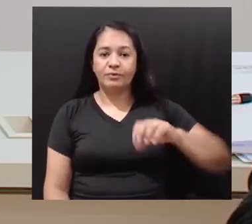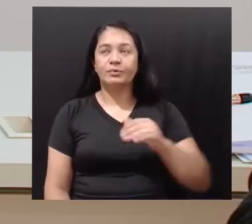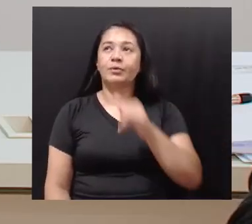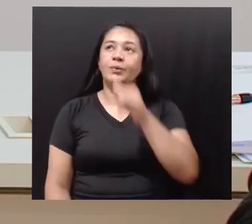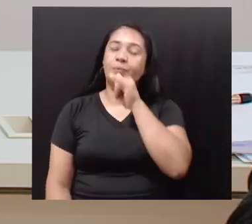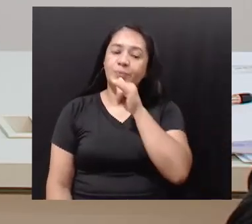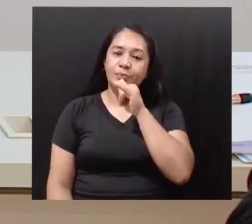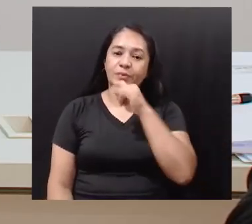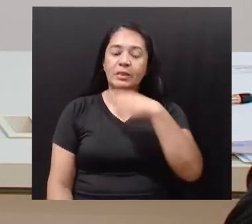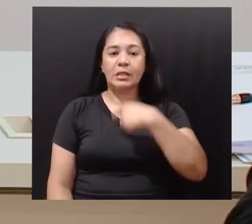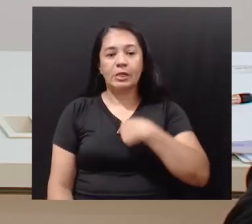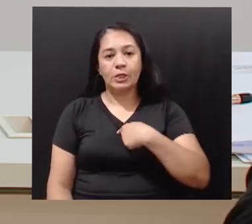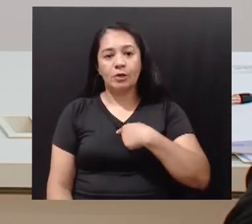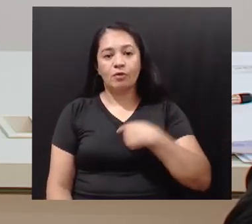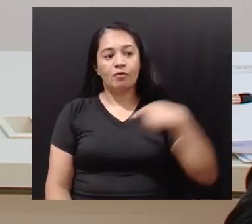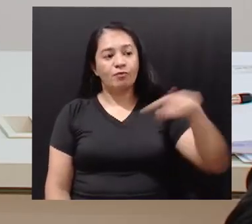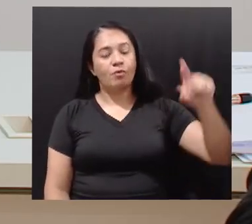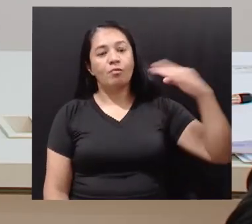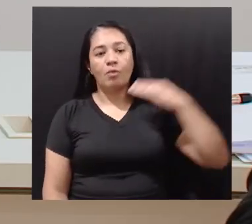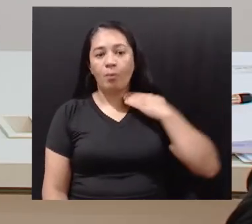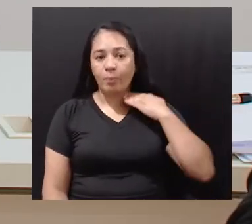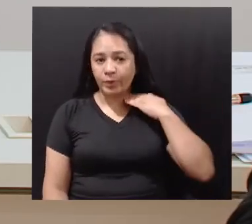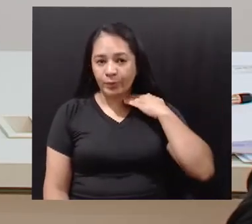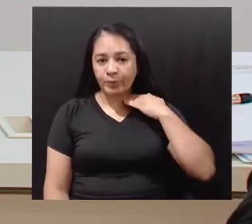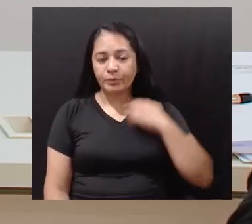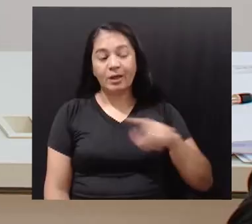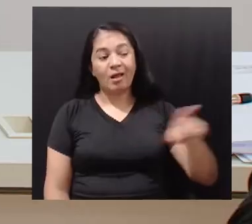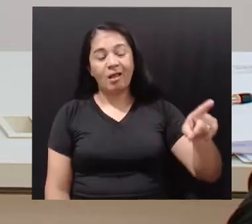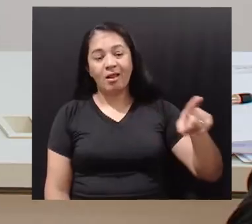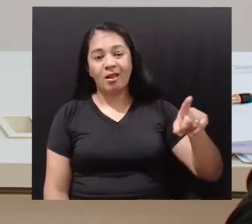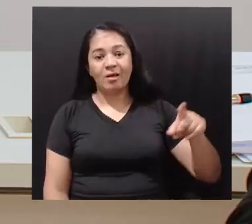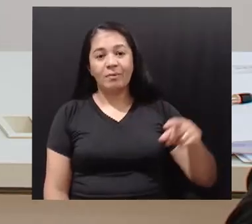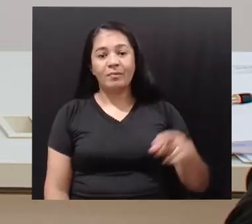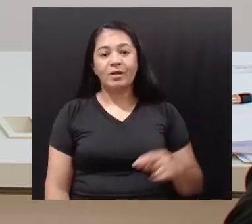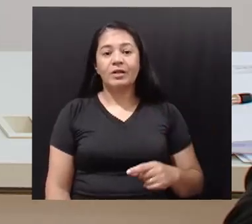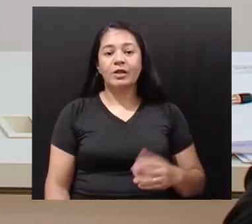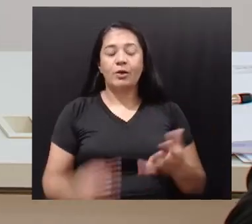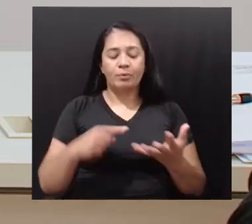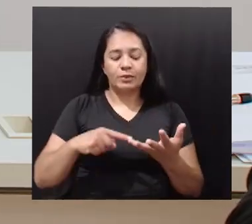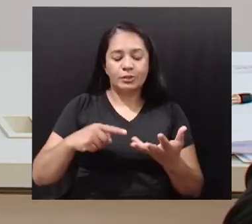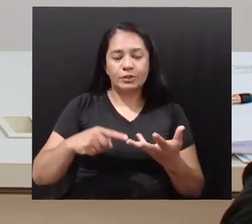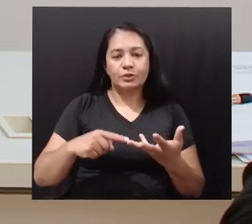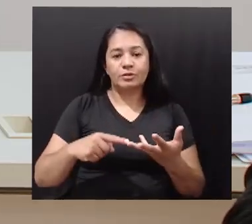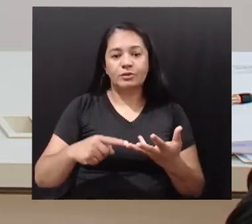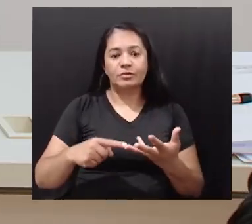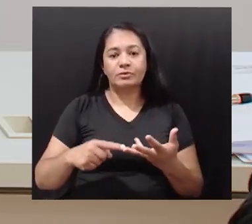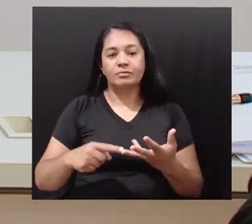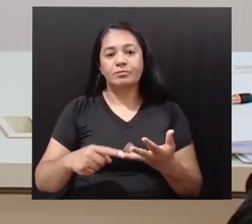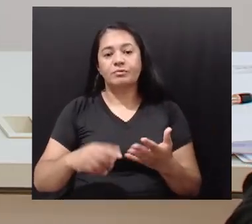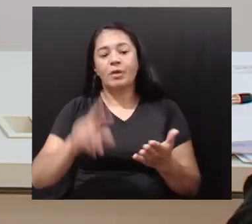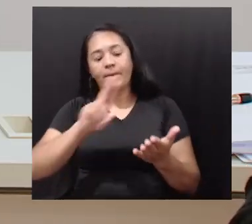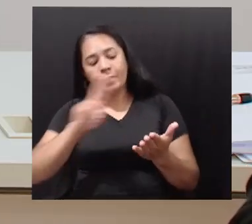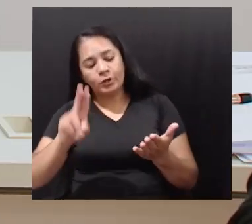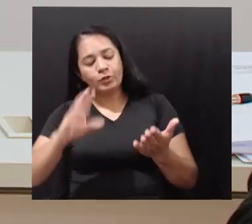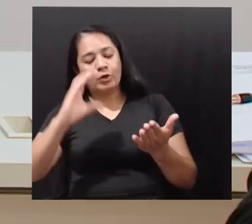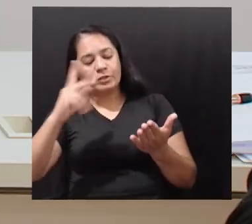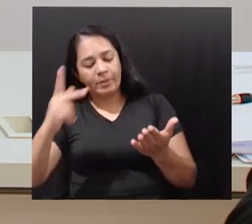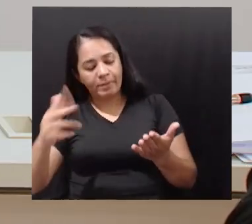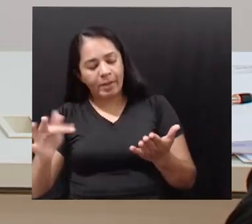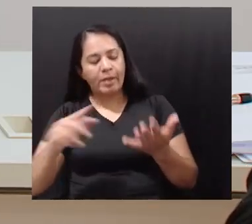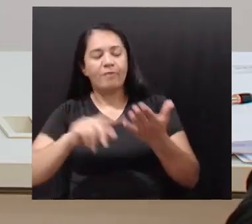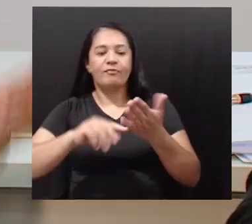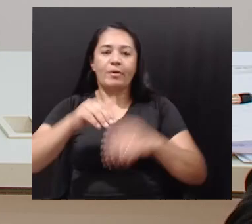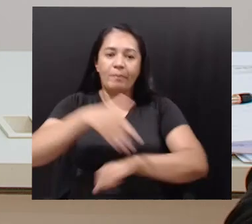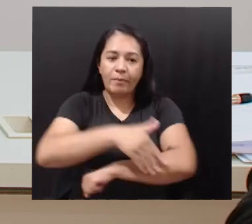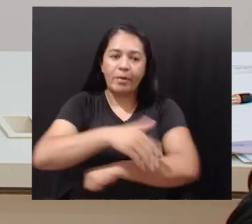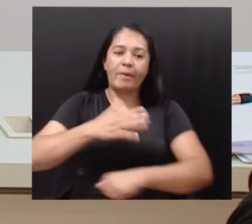no banco e lá, para eu abrir uma conta, eu preciso deixar meu nome, meu CPF, meu endereço, meu RG